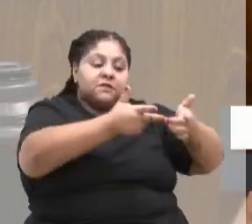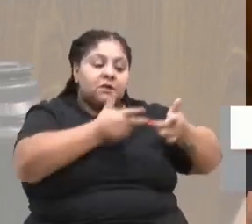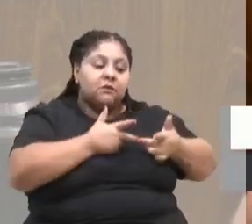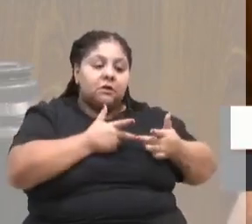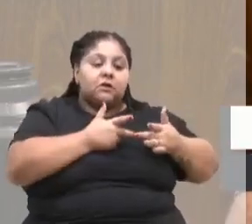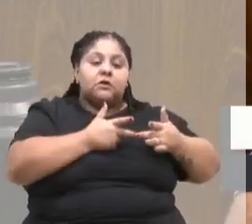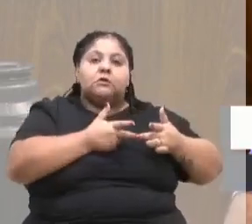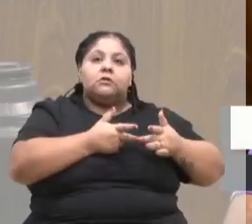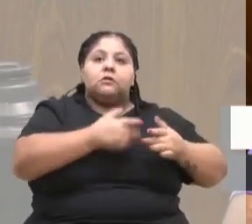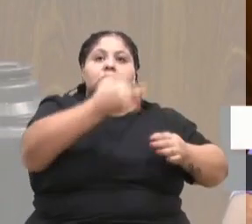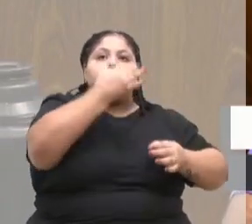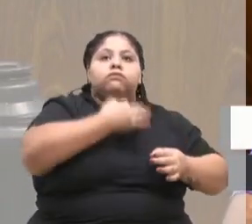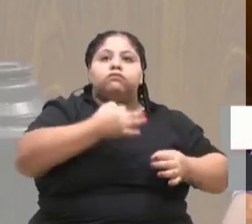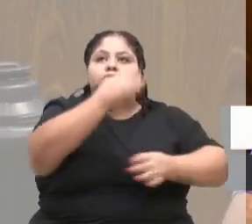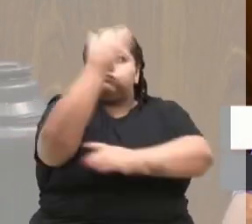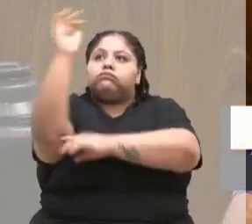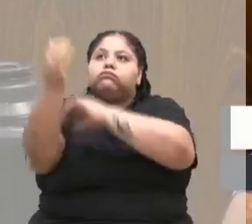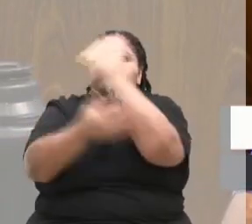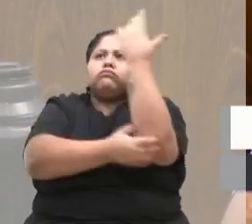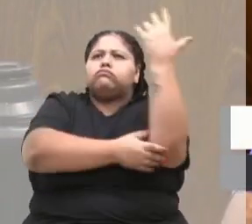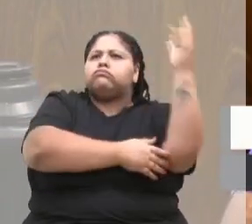visitar uma cantina.